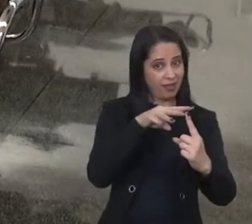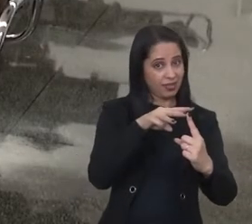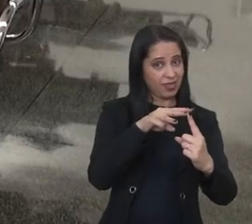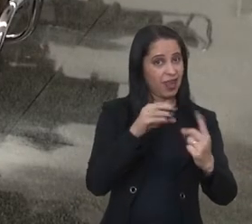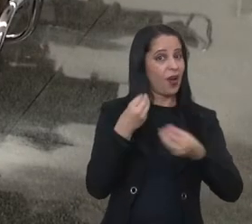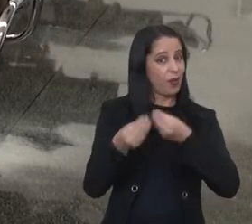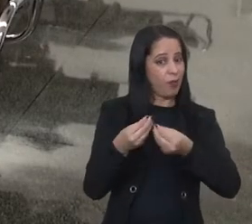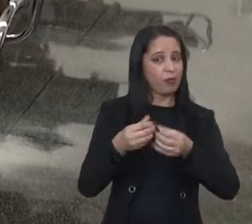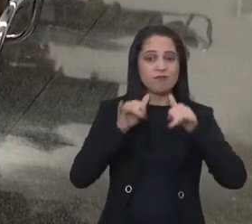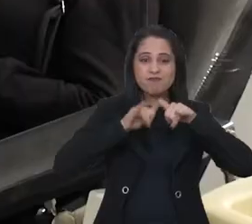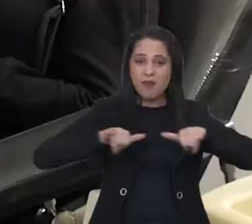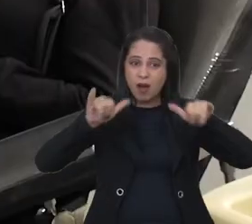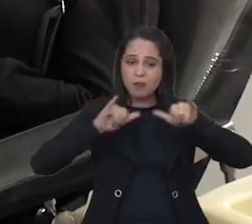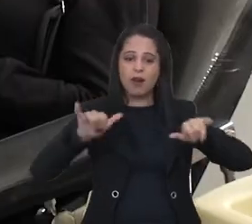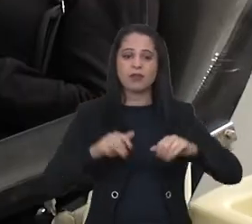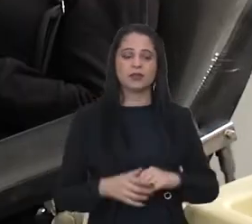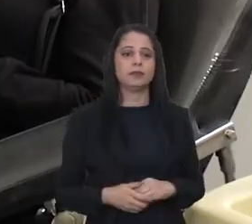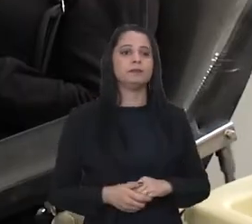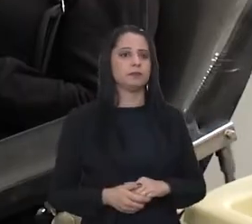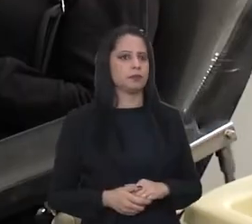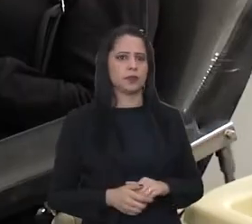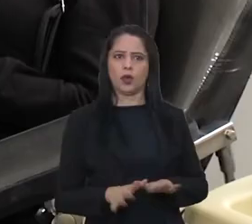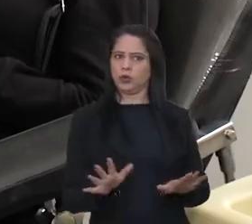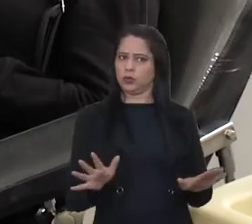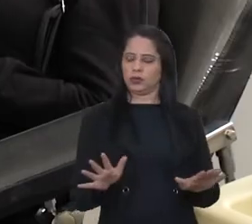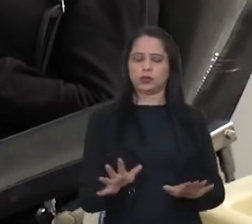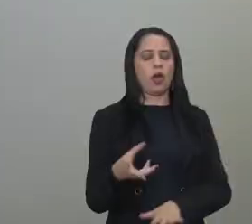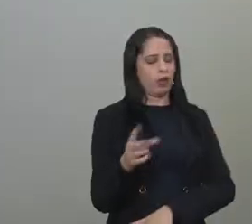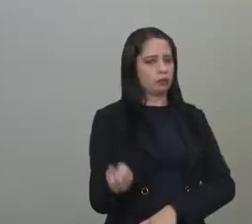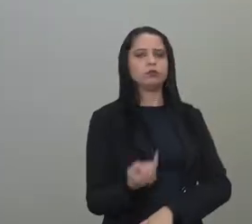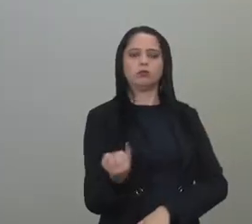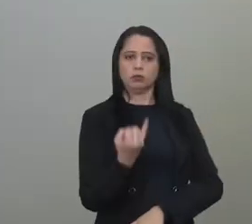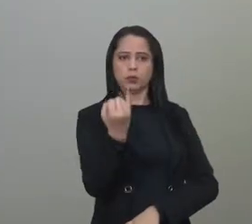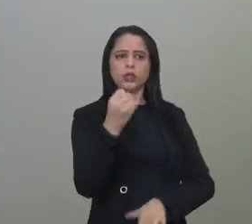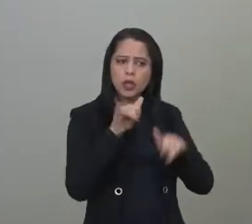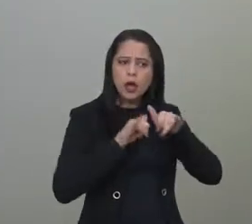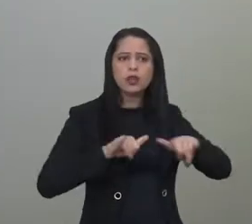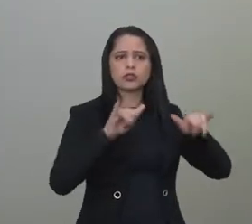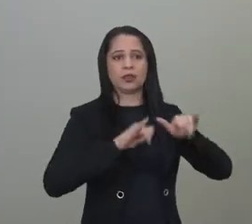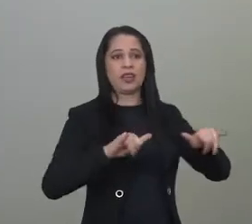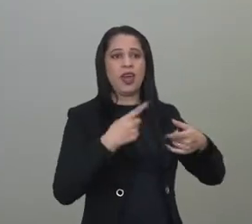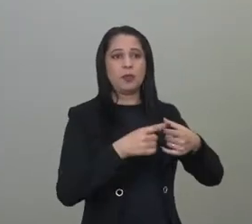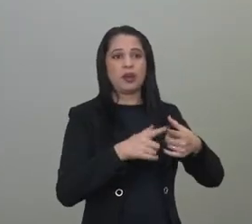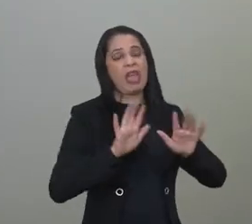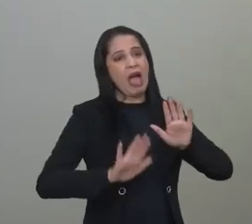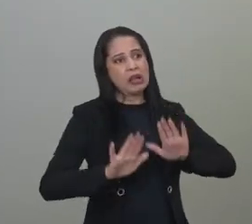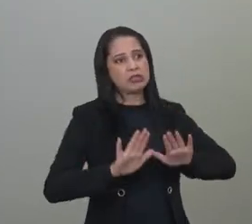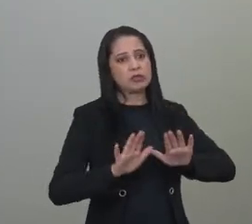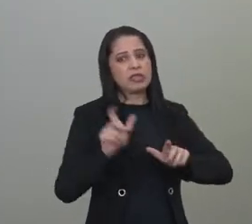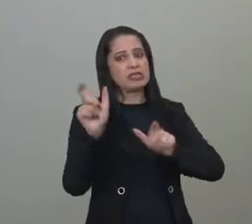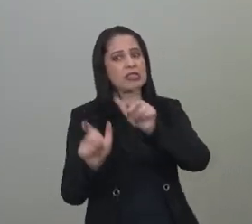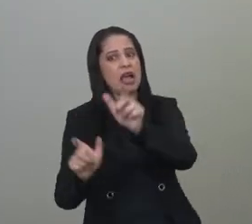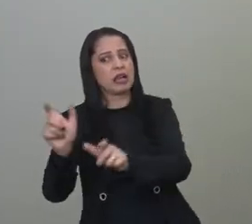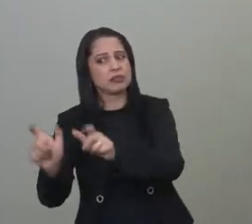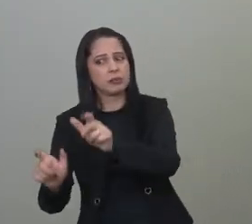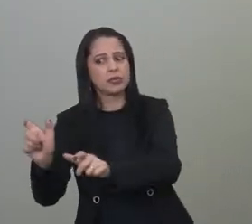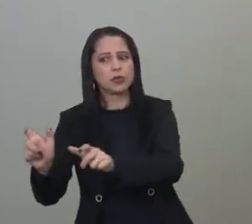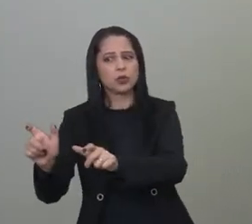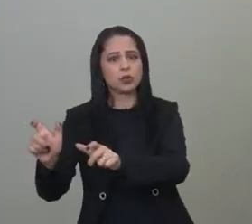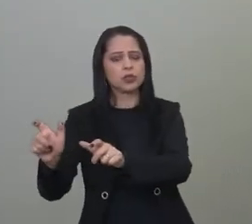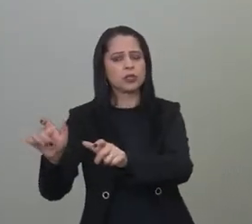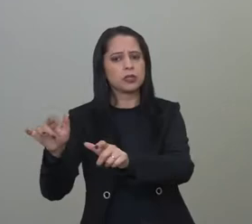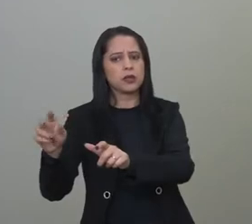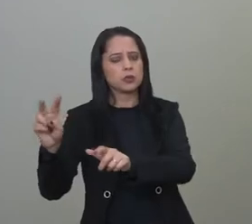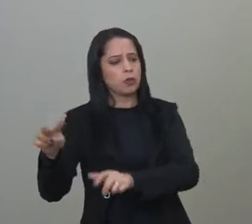caminhos para alcançar essa meta está nas campanhas educativas Olha eu acho de suma importância a campanha porque tem